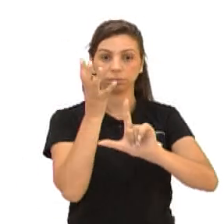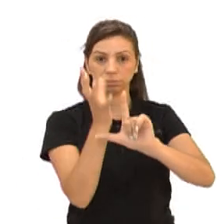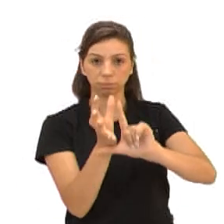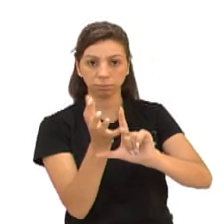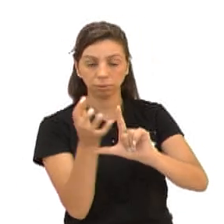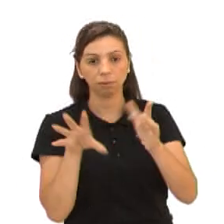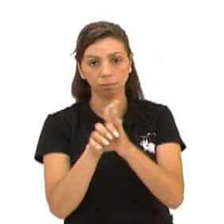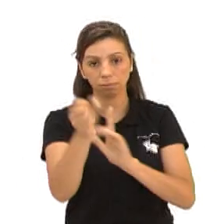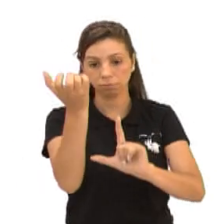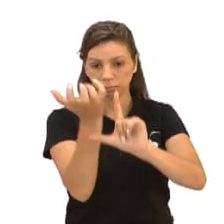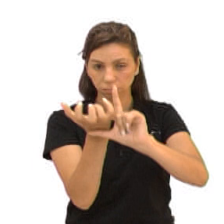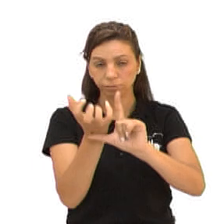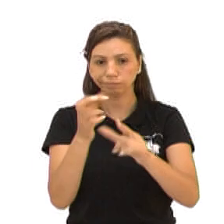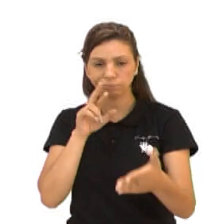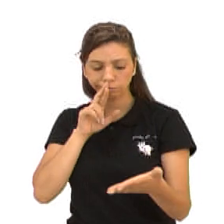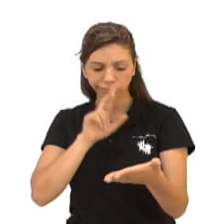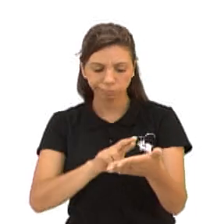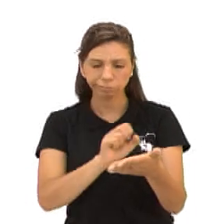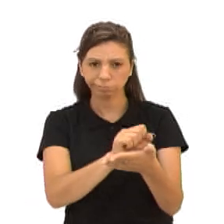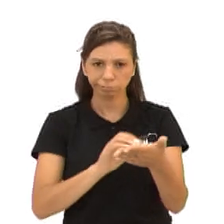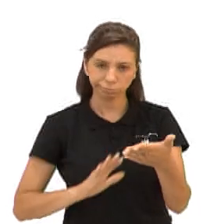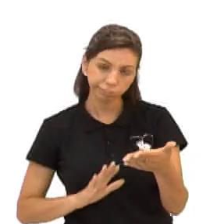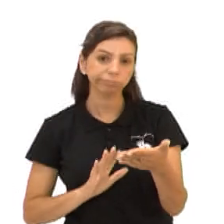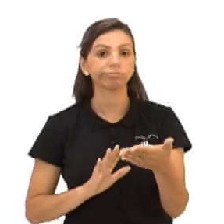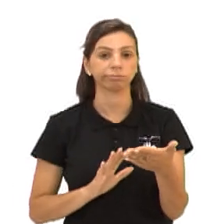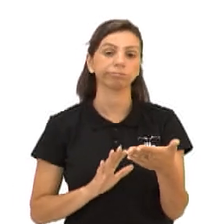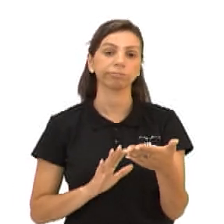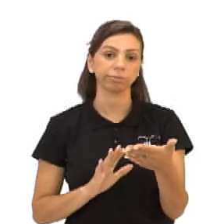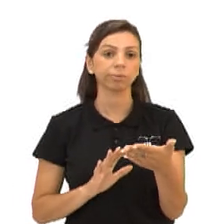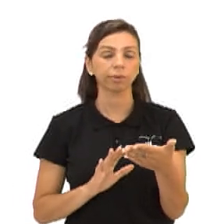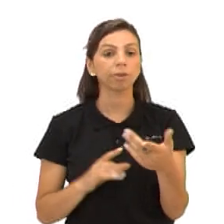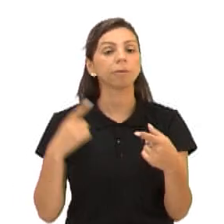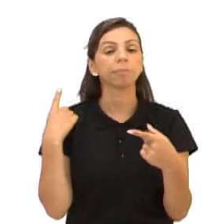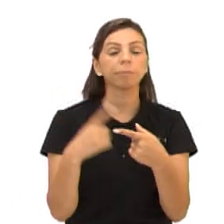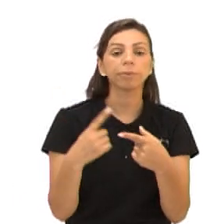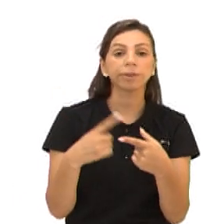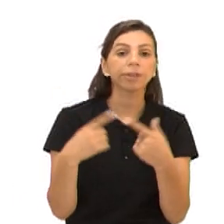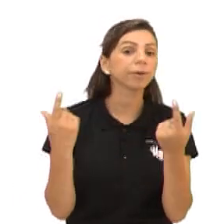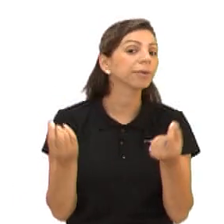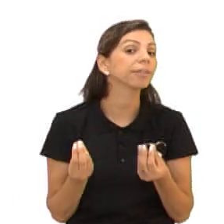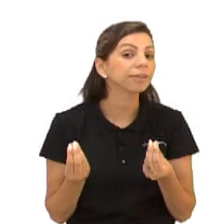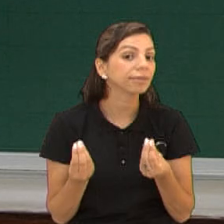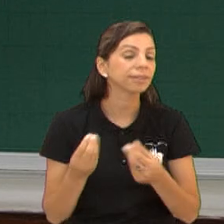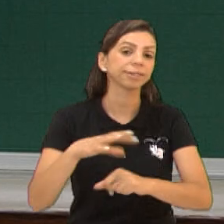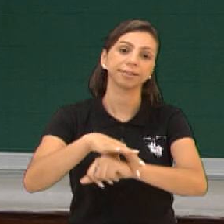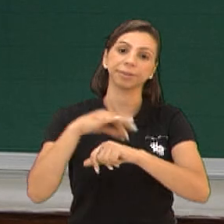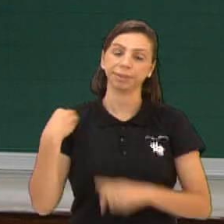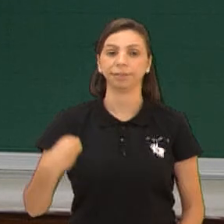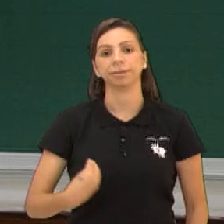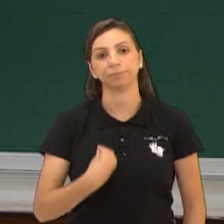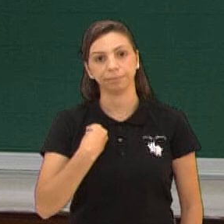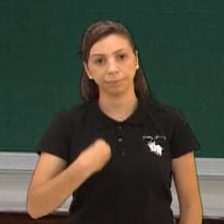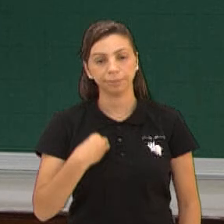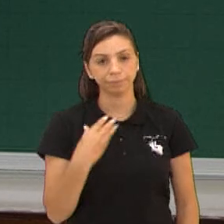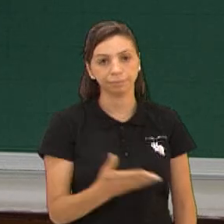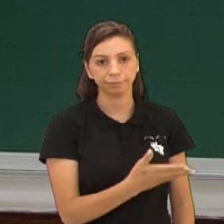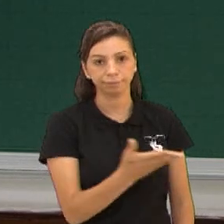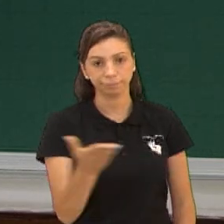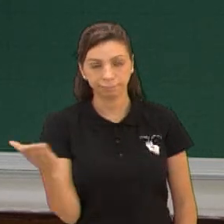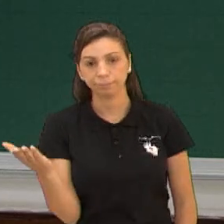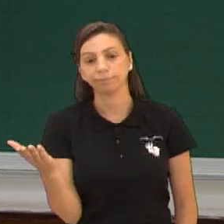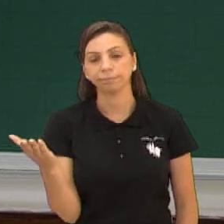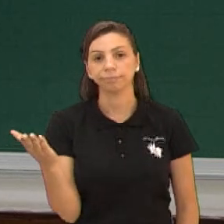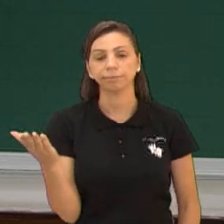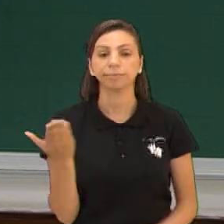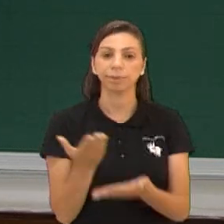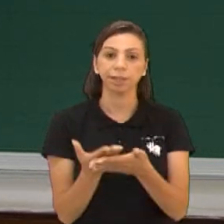acessar a sua página lá de filosofia fazer as questões que estão lá justamente para que você Garanta a sua